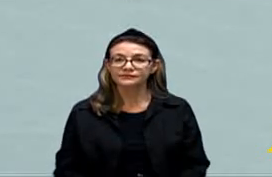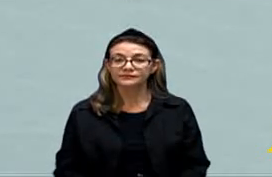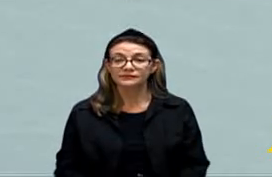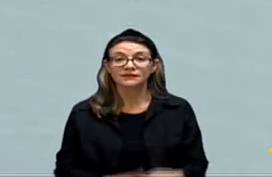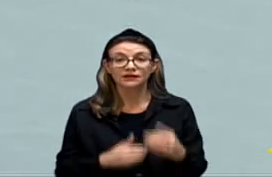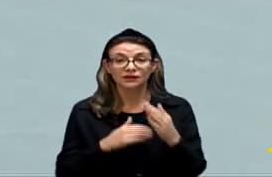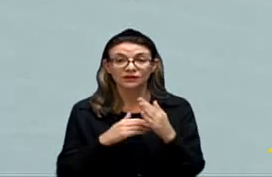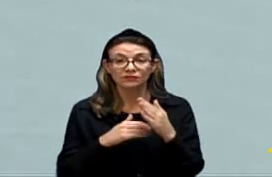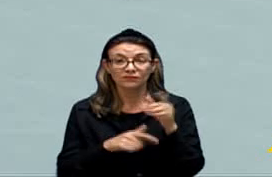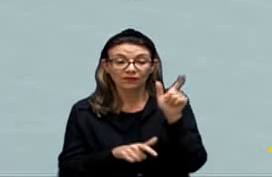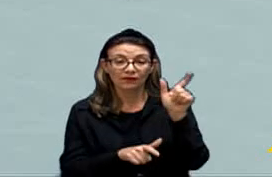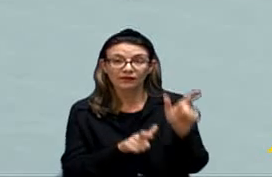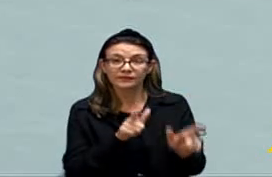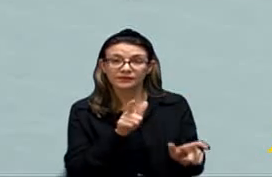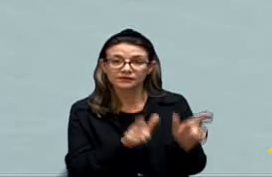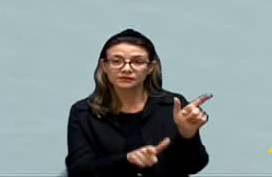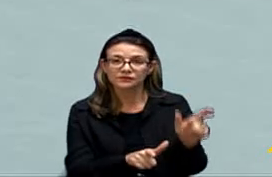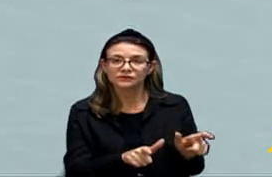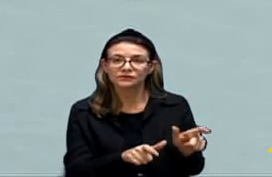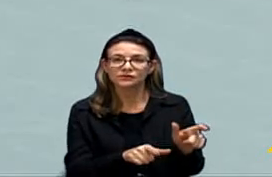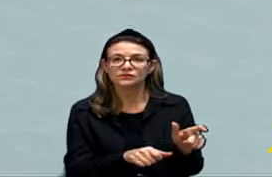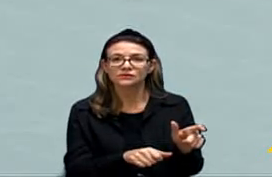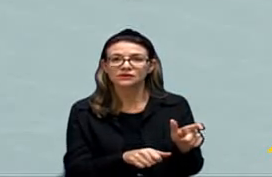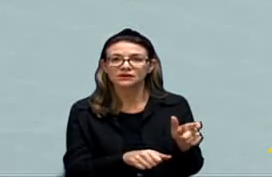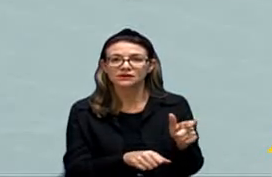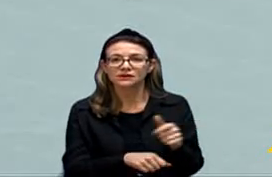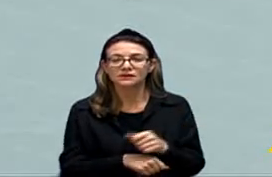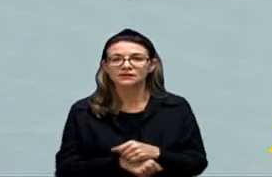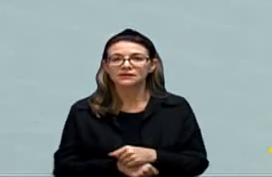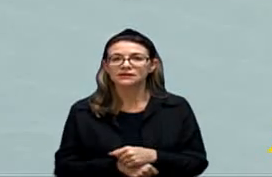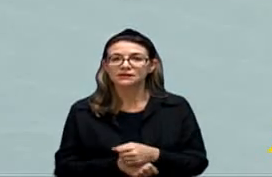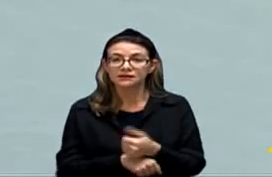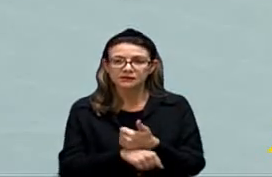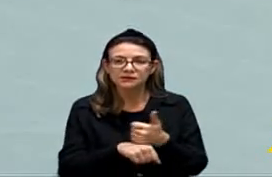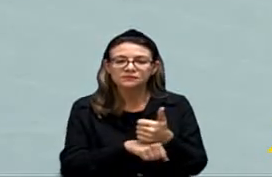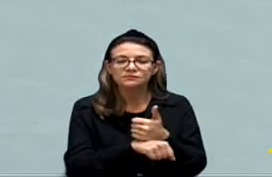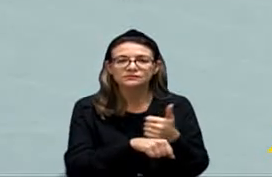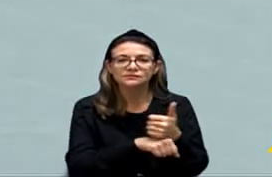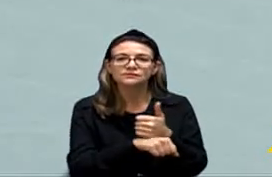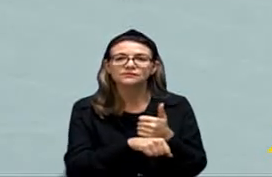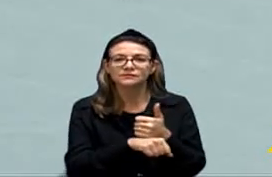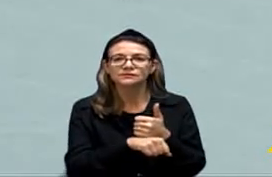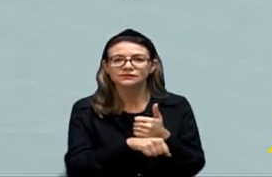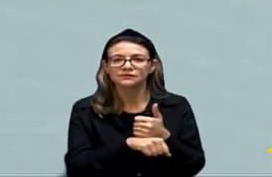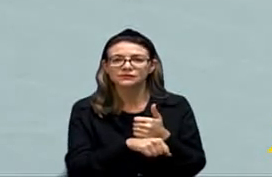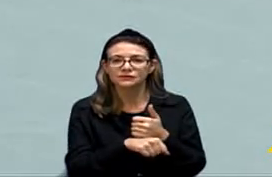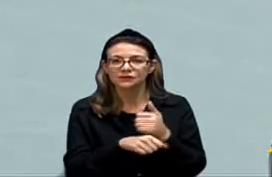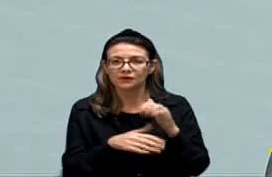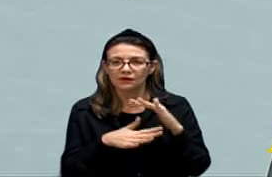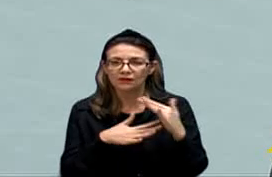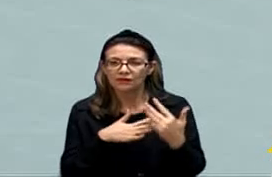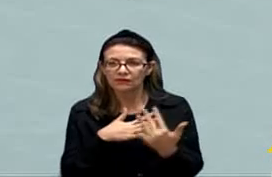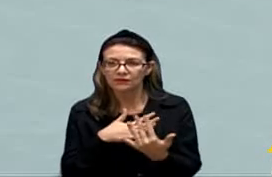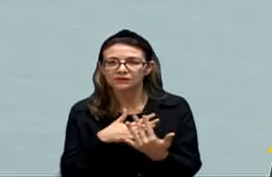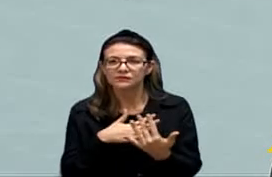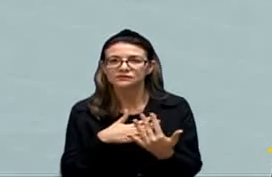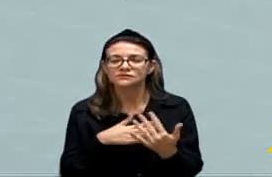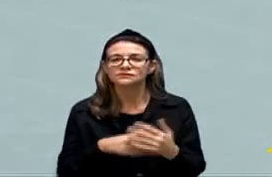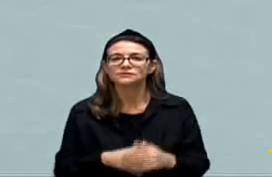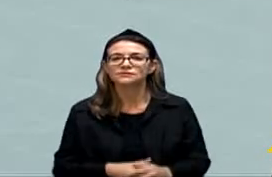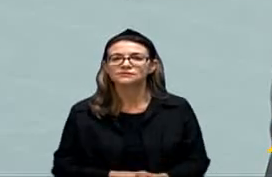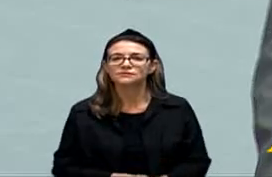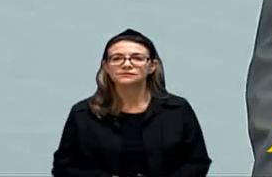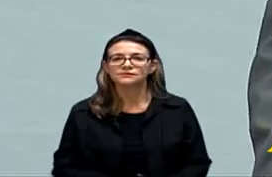profissional e ao profissional no nosso caso e prestador de serviço público